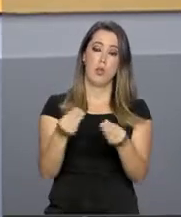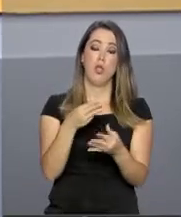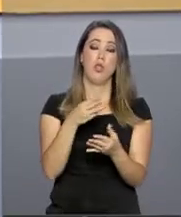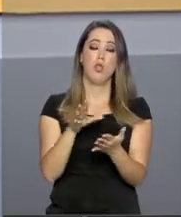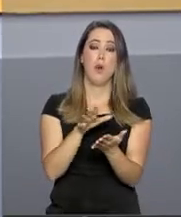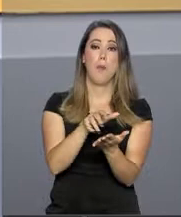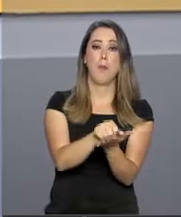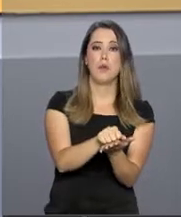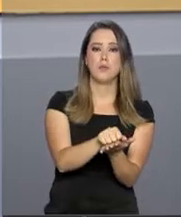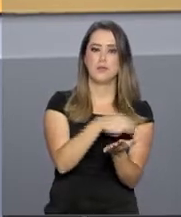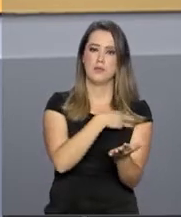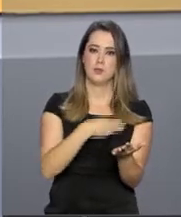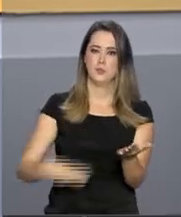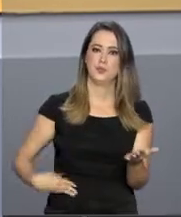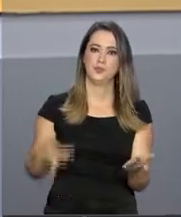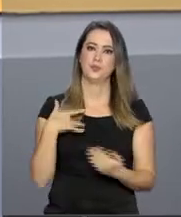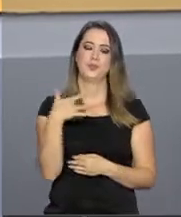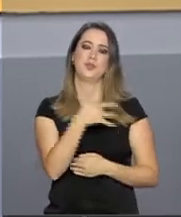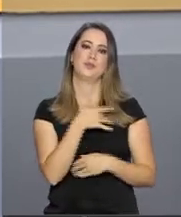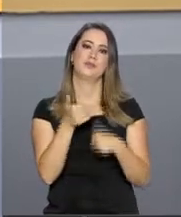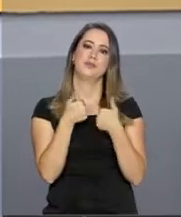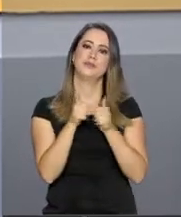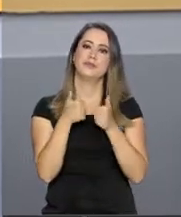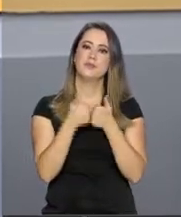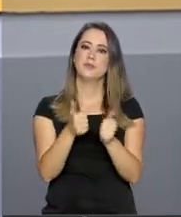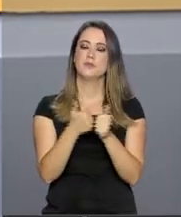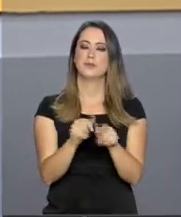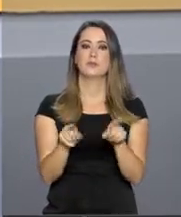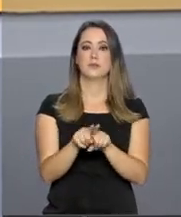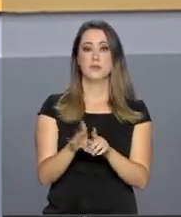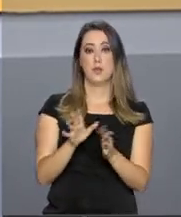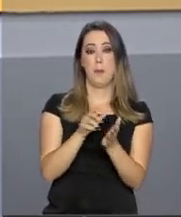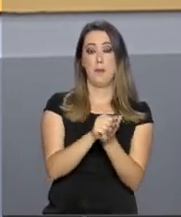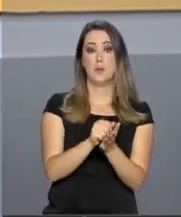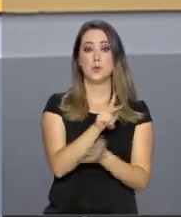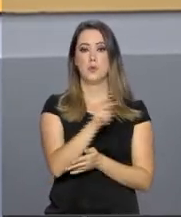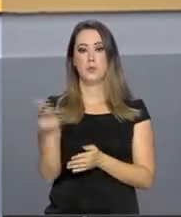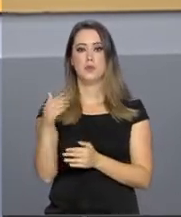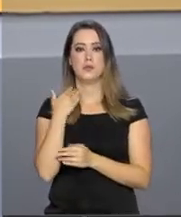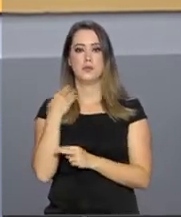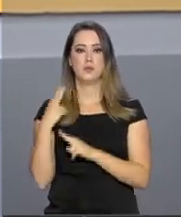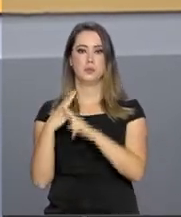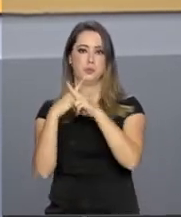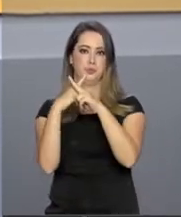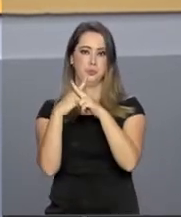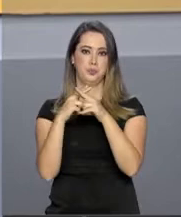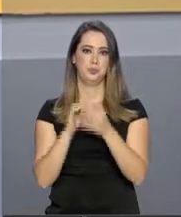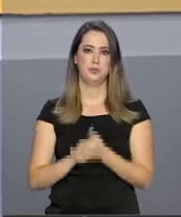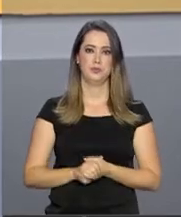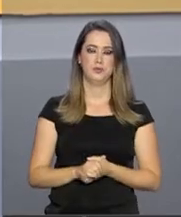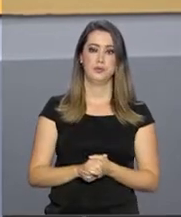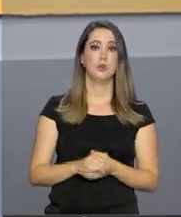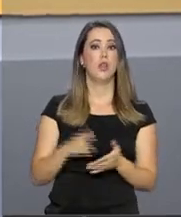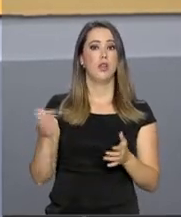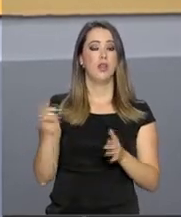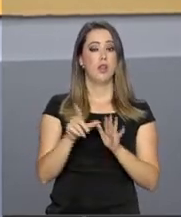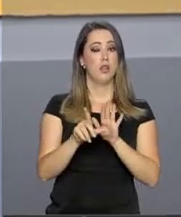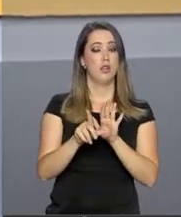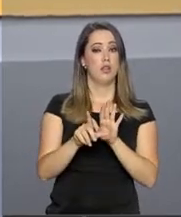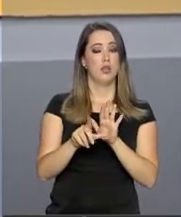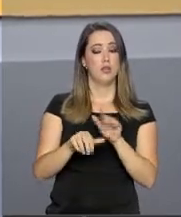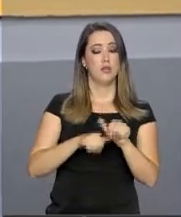aos ministros da saúde e dos transportes ele também postou o presidente da caixa econômica federal a reforma ministerial